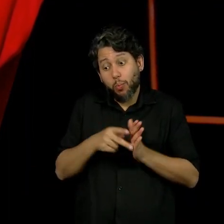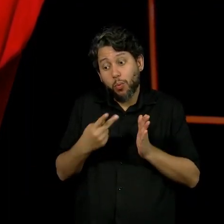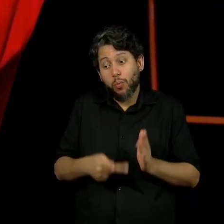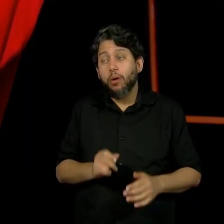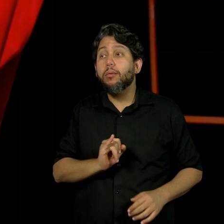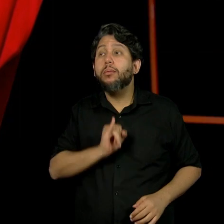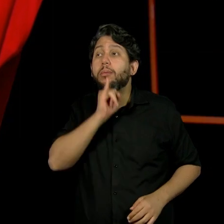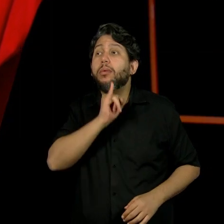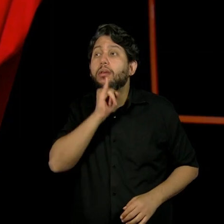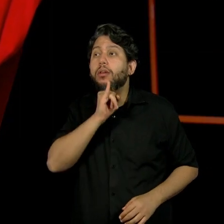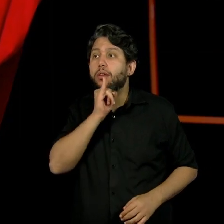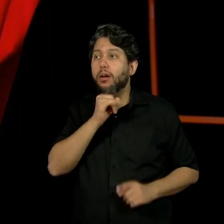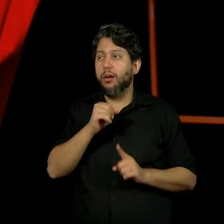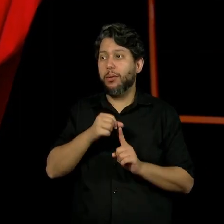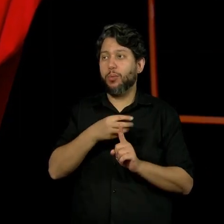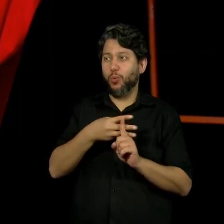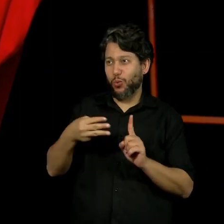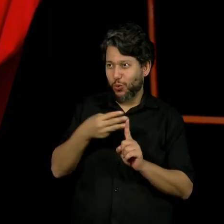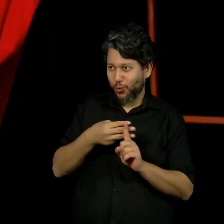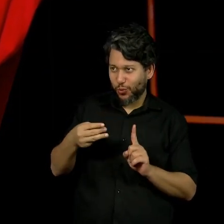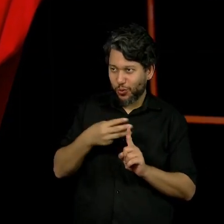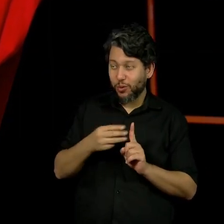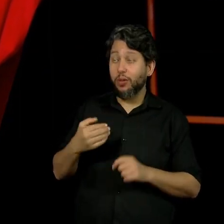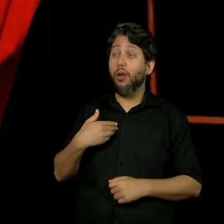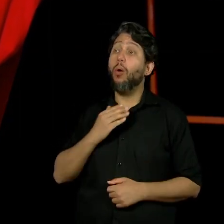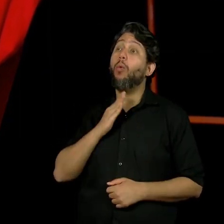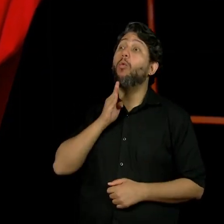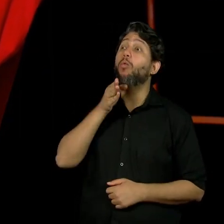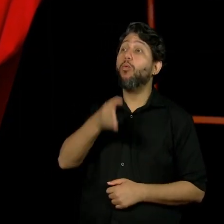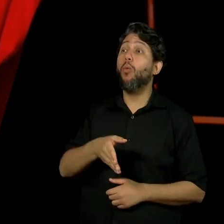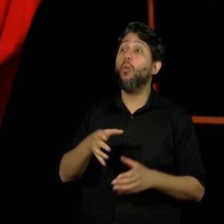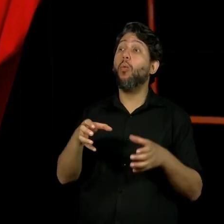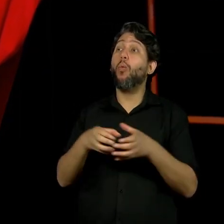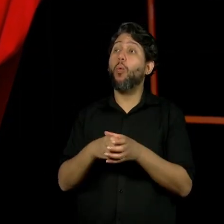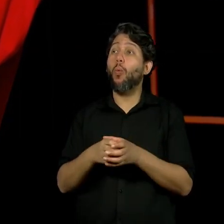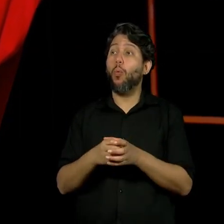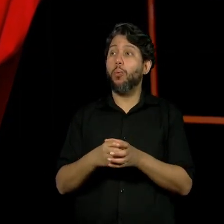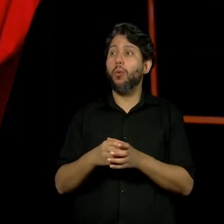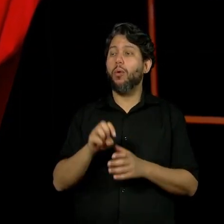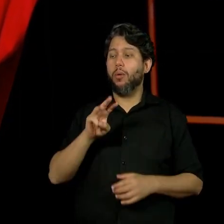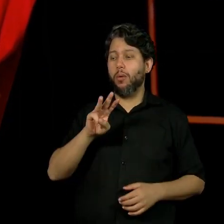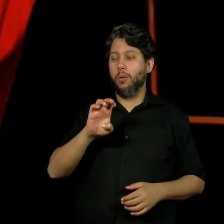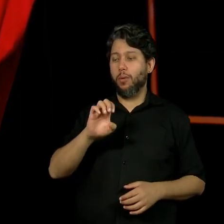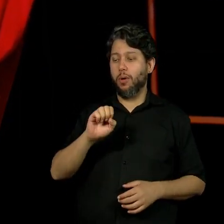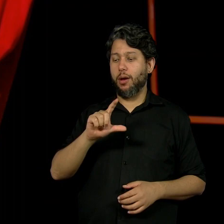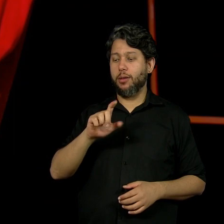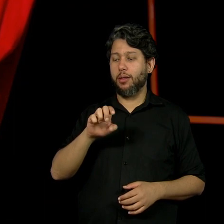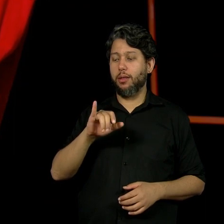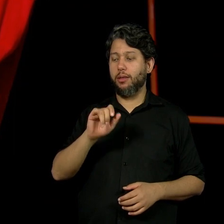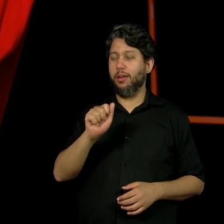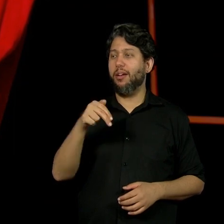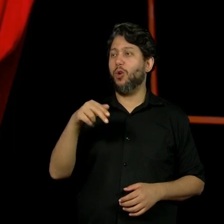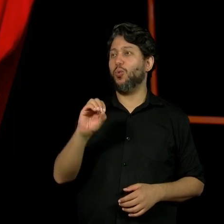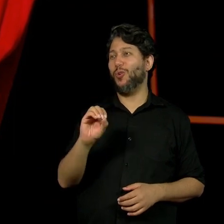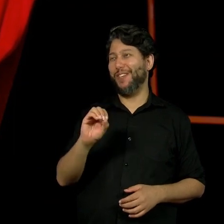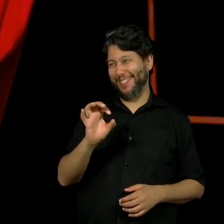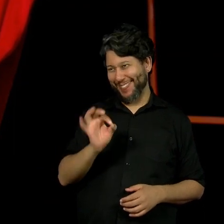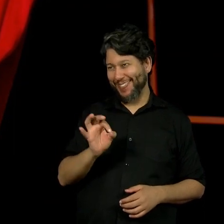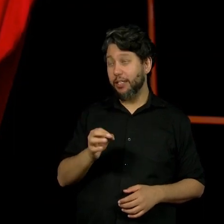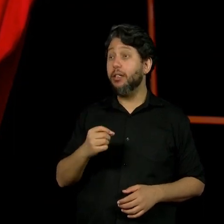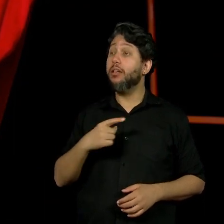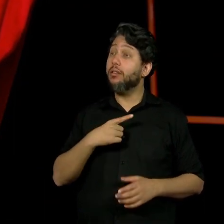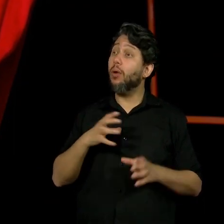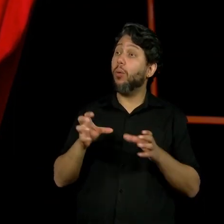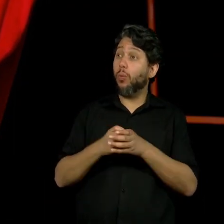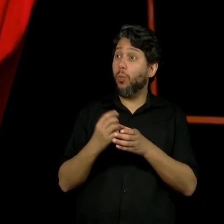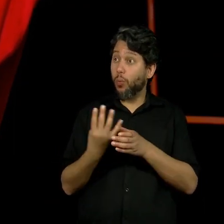no Ipiranga, fui cantar num conjunto chamado o Conjunto Masculino Wesleyano. Mas formamos um quarteto também, que eu tinha um quarteto no